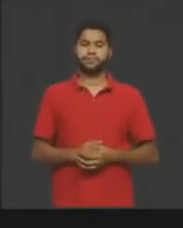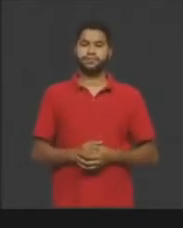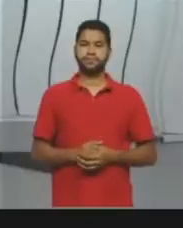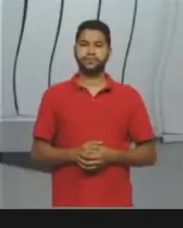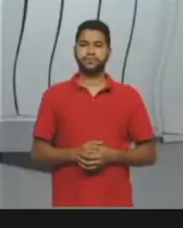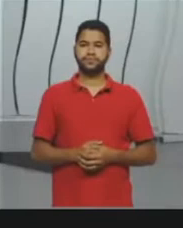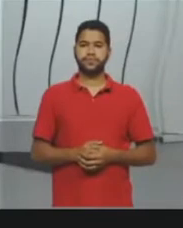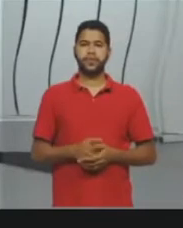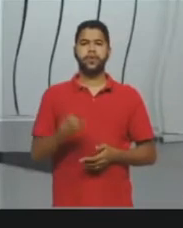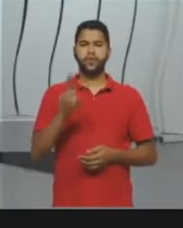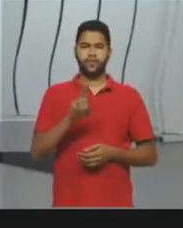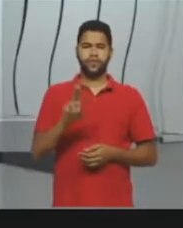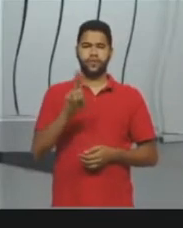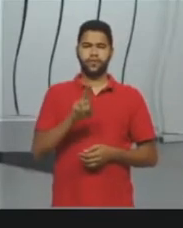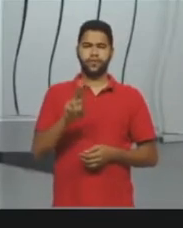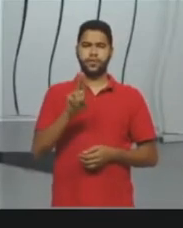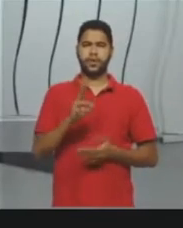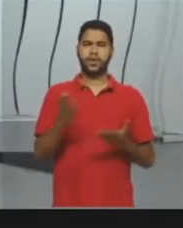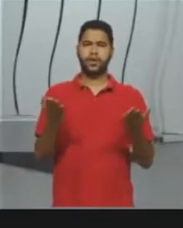Vou usar aqui o quadro.